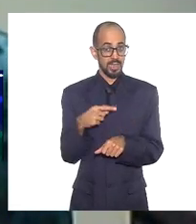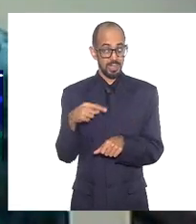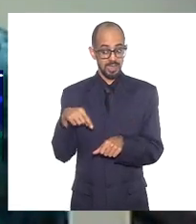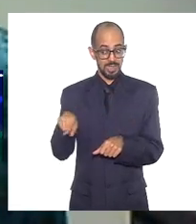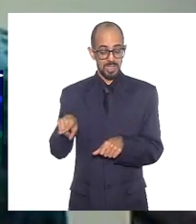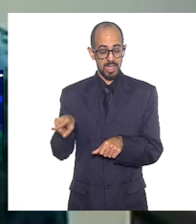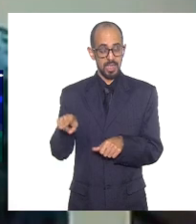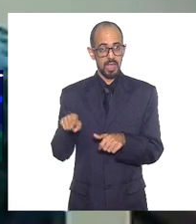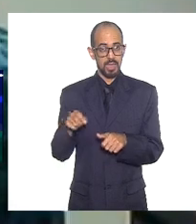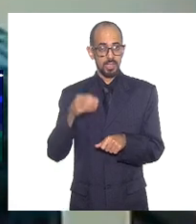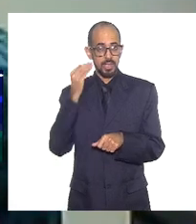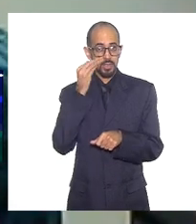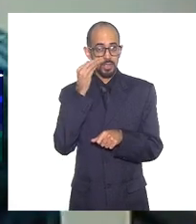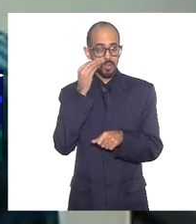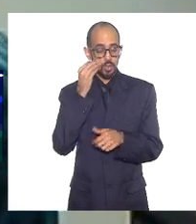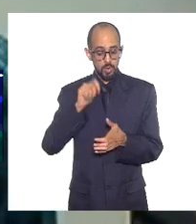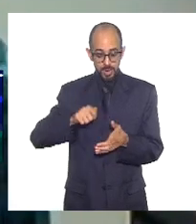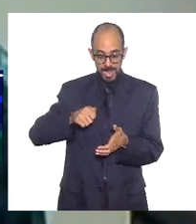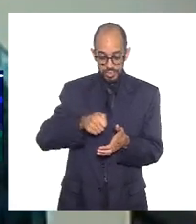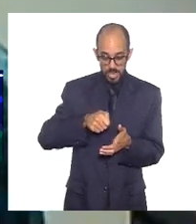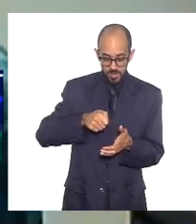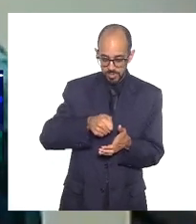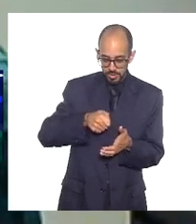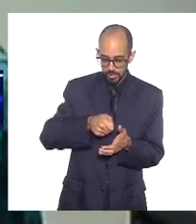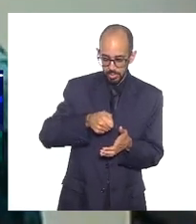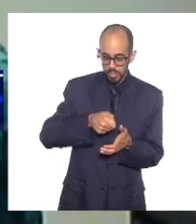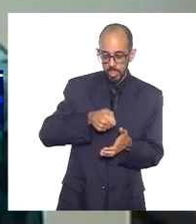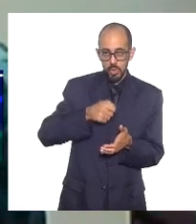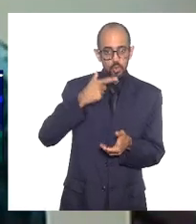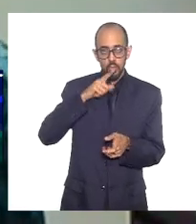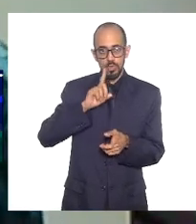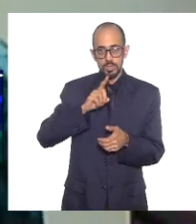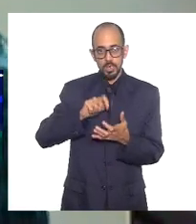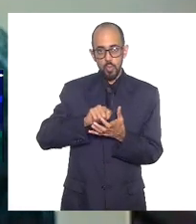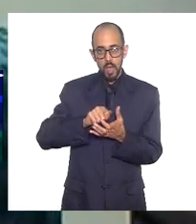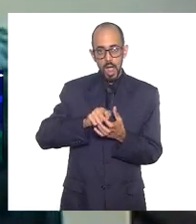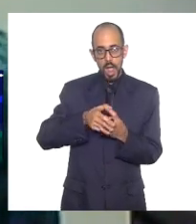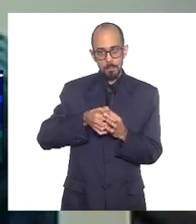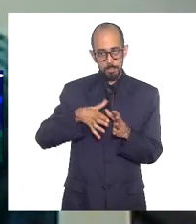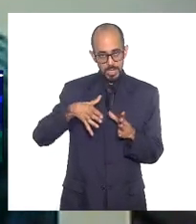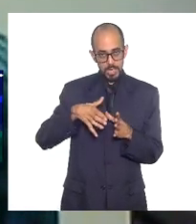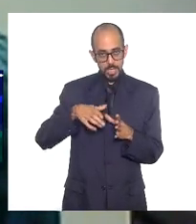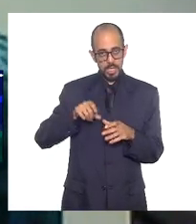de tentar colocar a chave, e a chave não abriu o cadeado, ele teve o